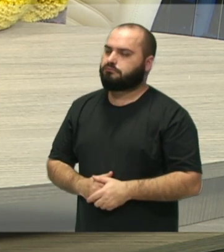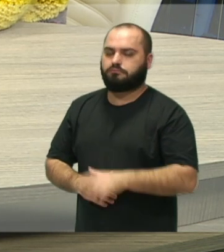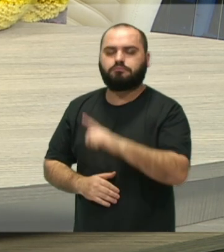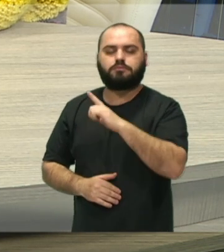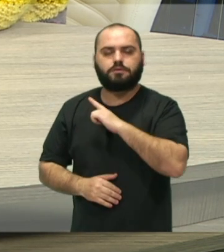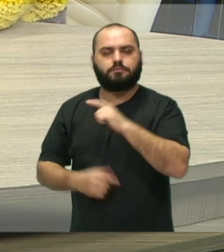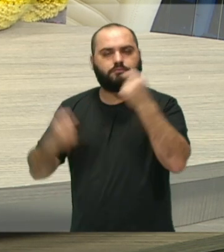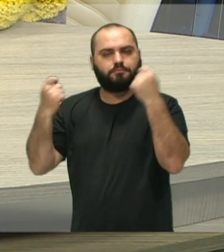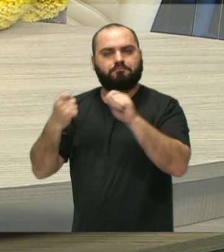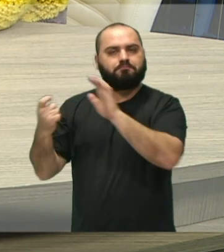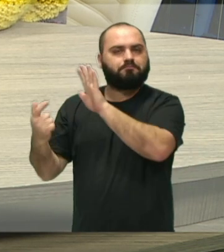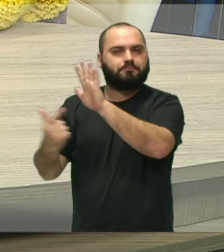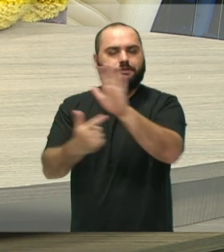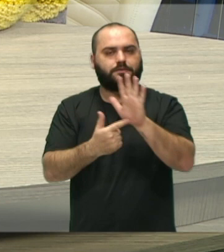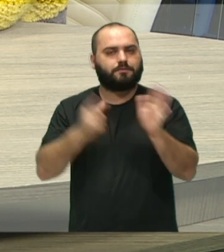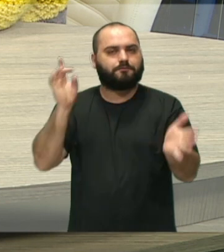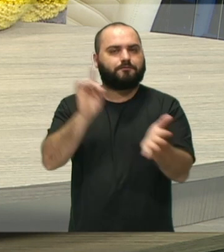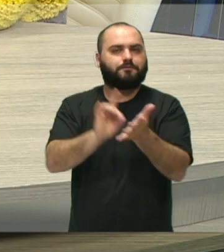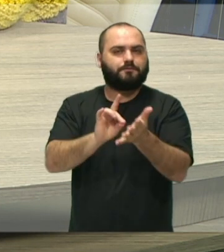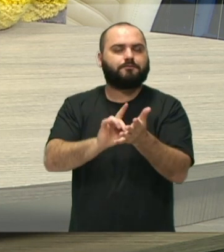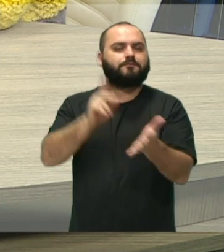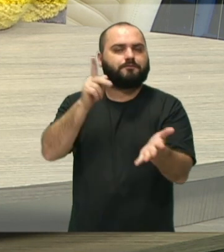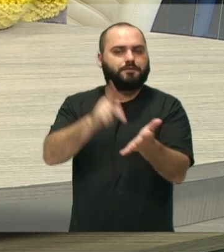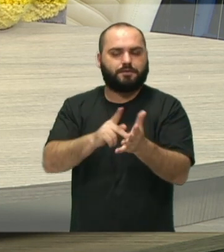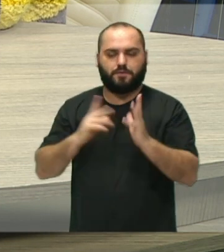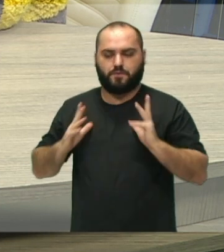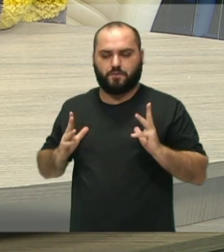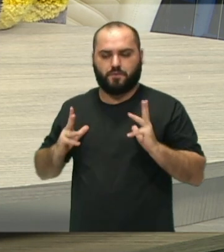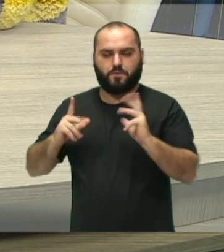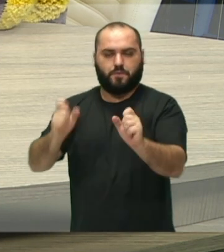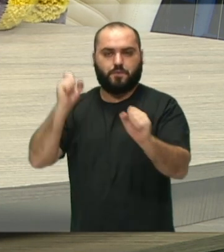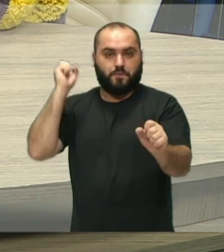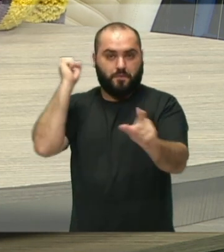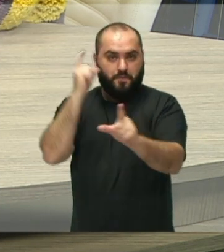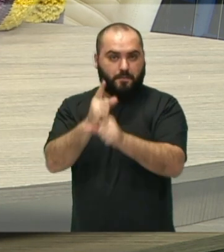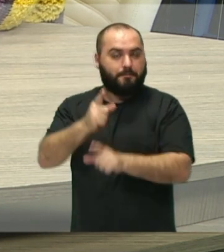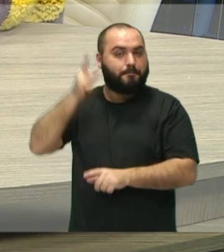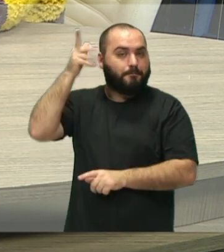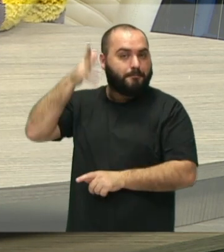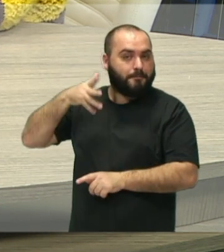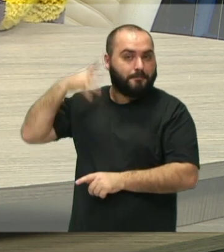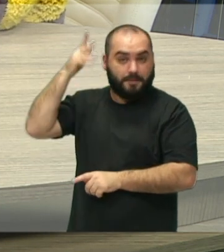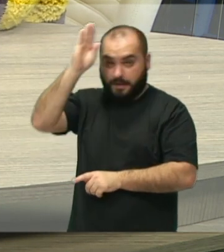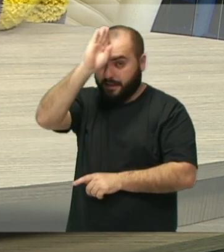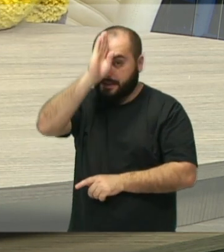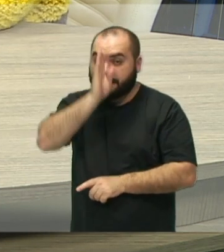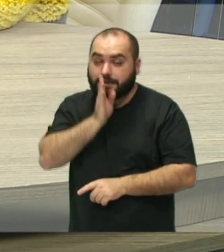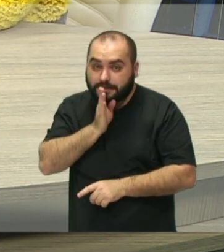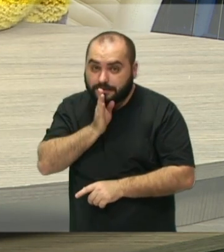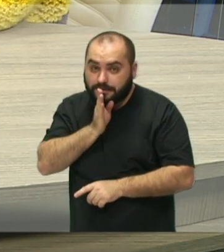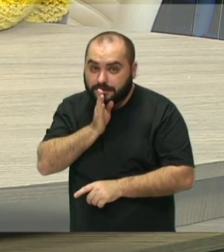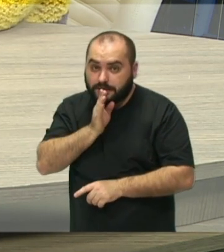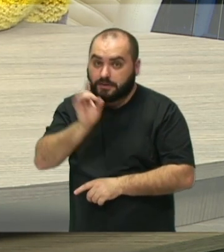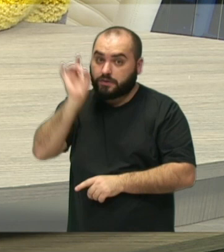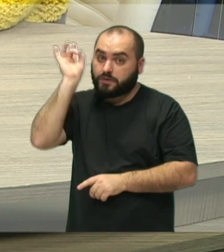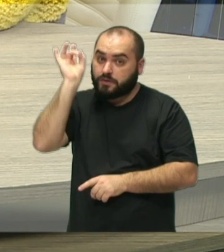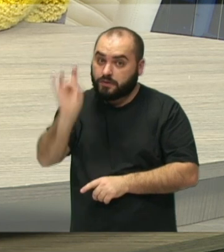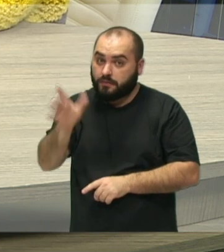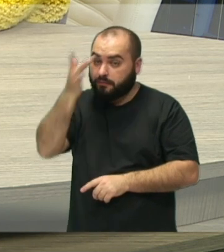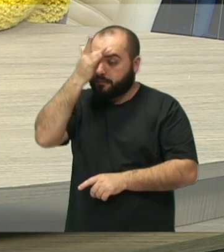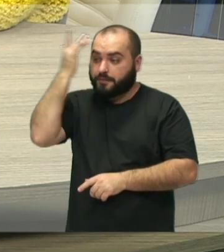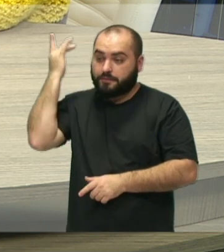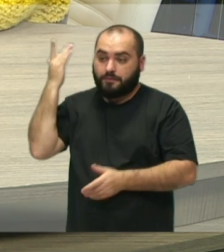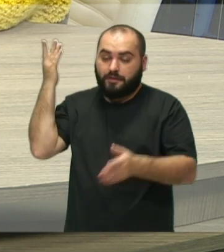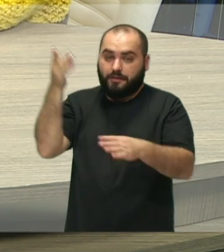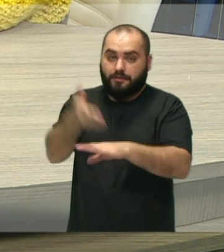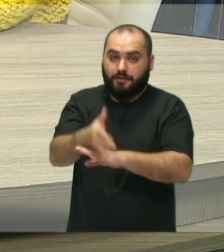destacar, né, que todas as aulas, os encontros, as palestras são gratuitas. A pessoa tem que entrar lá e